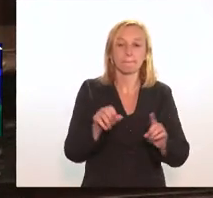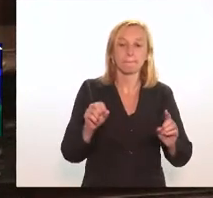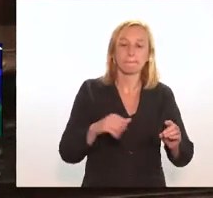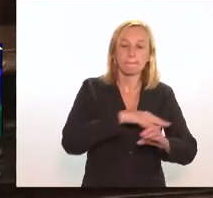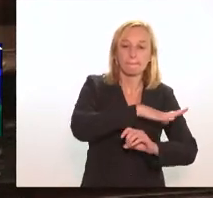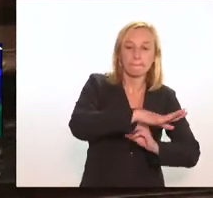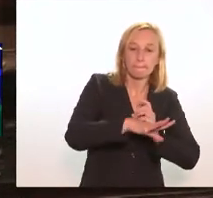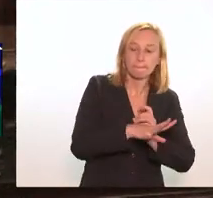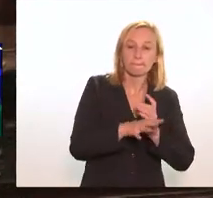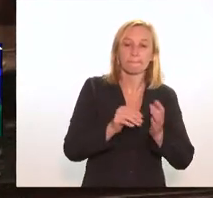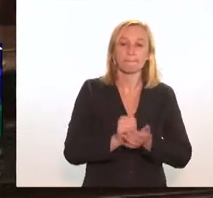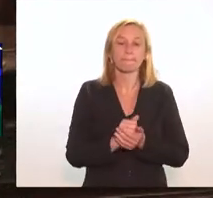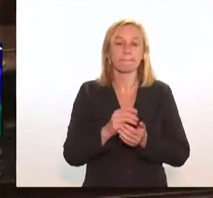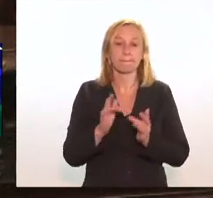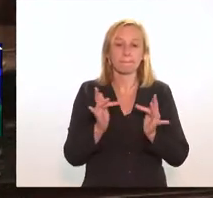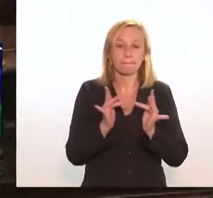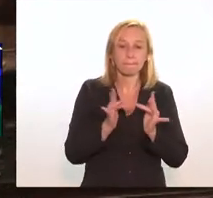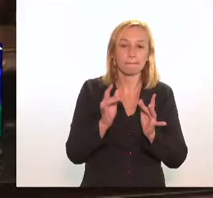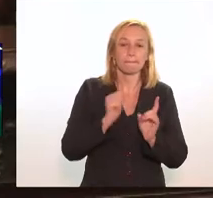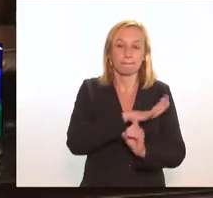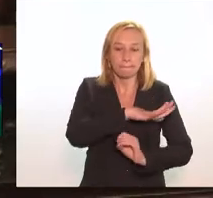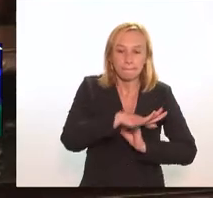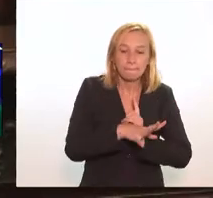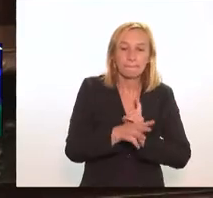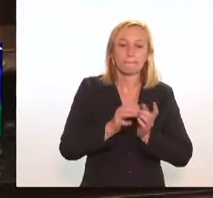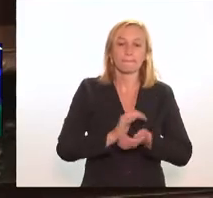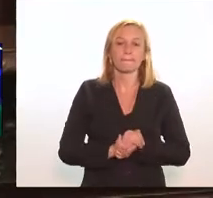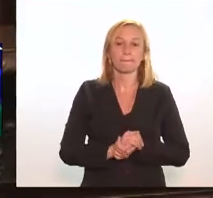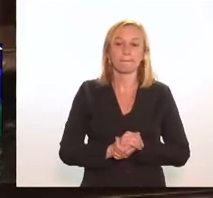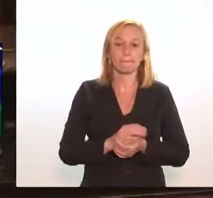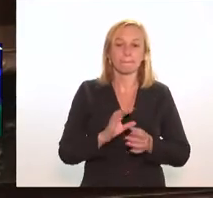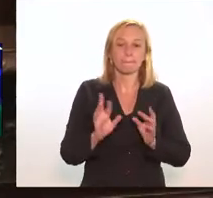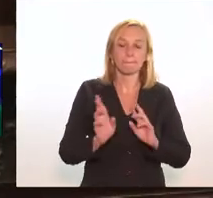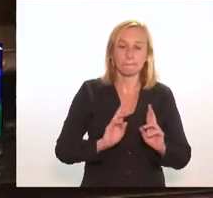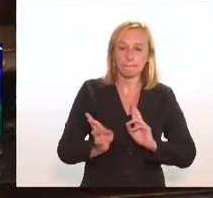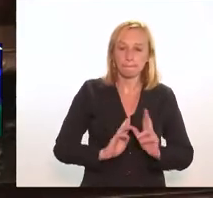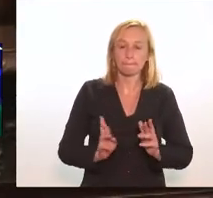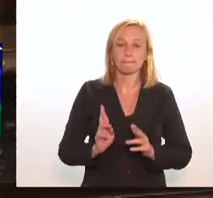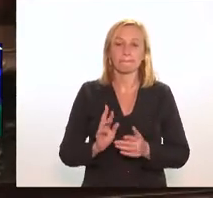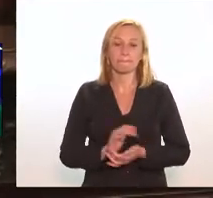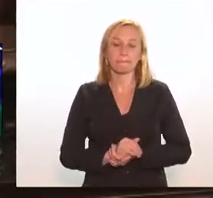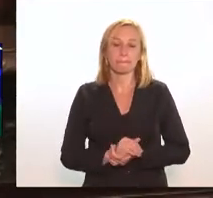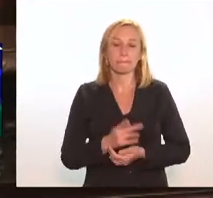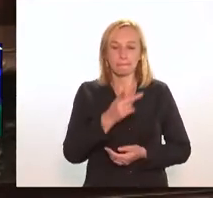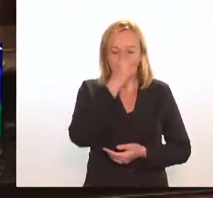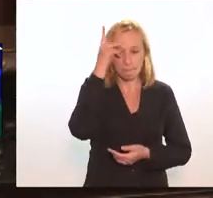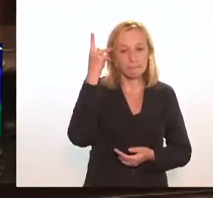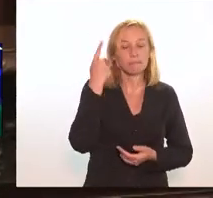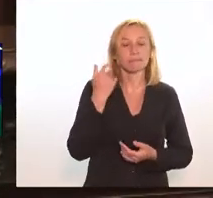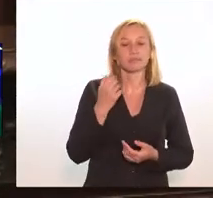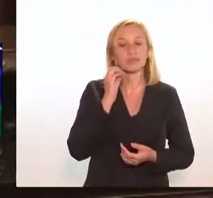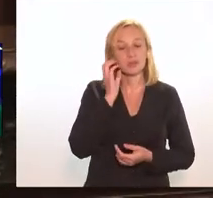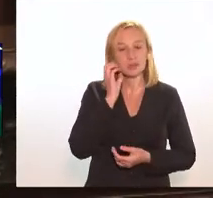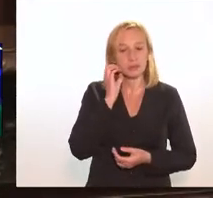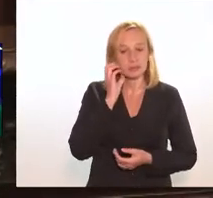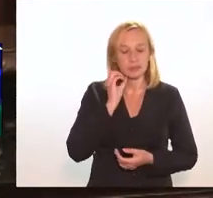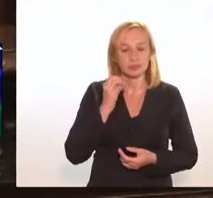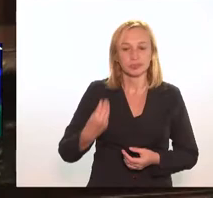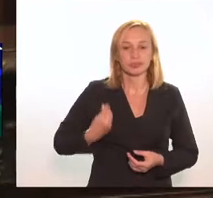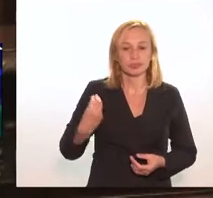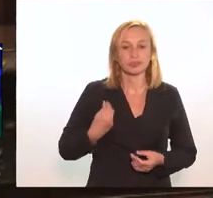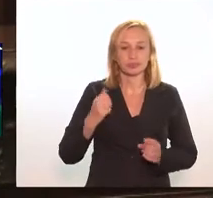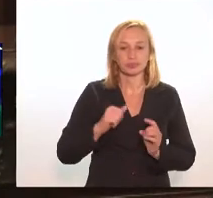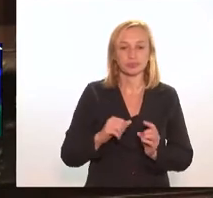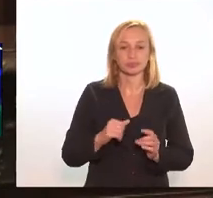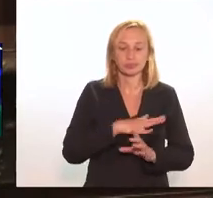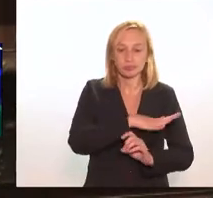socialização, é um fator de convivência social, é um fator de interação entre as pessoas. As pessoas interagem, convivem e se